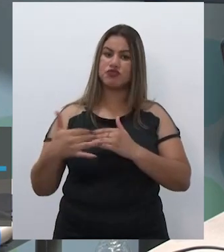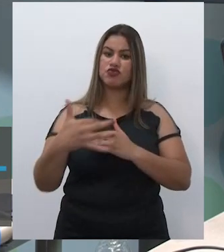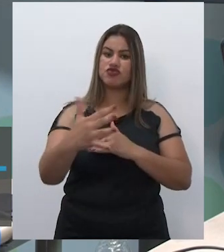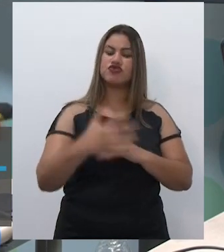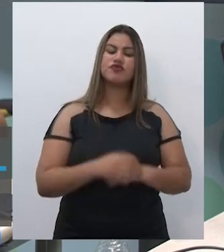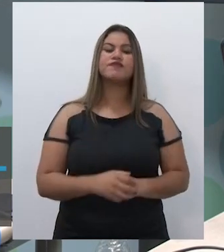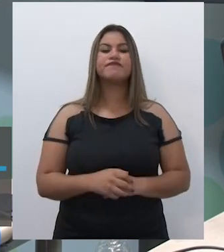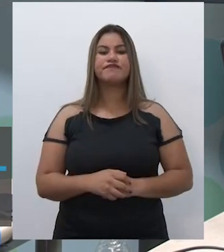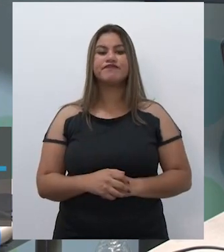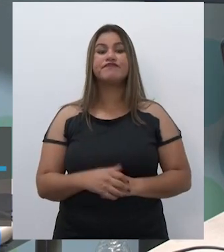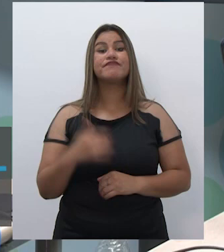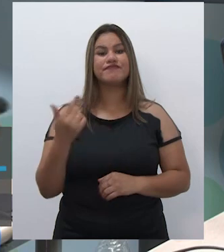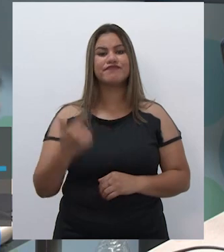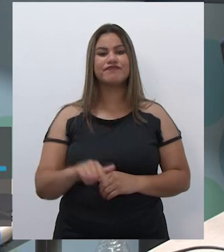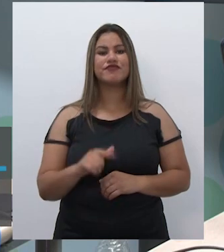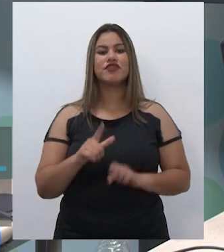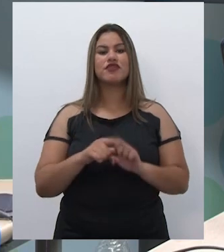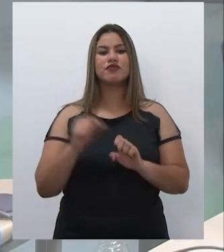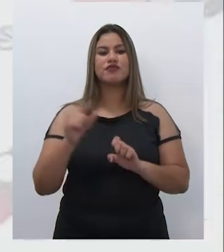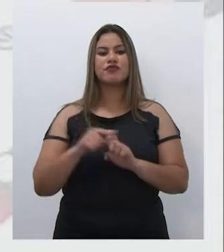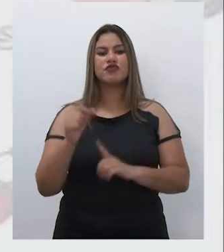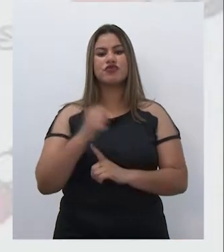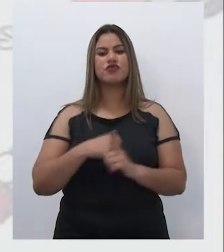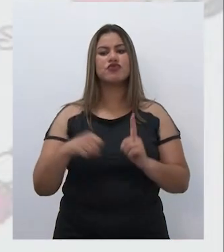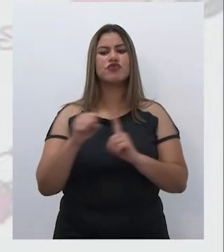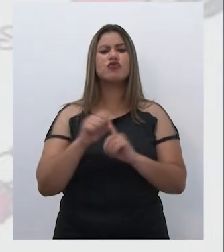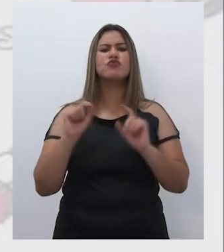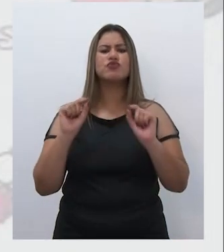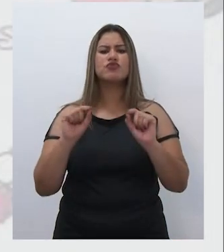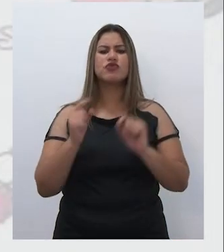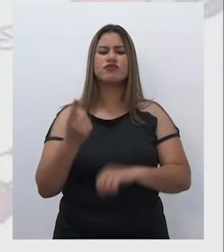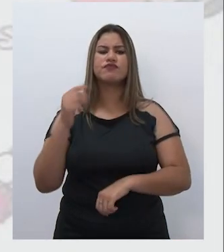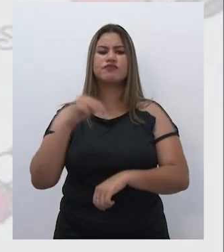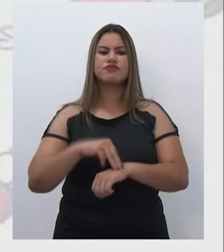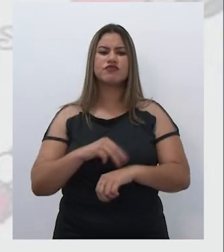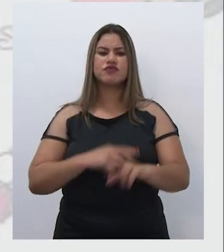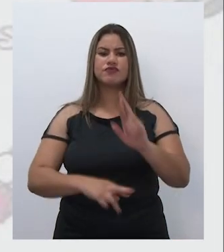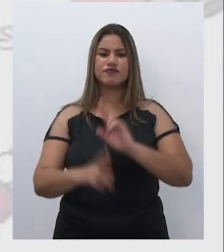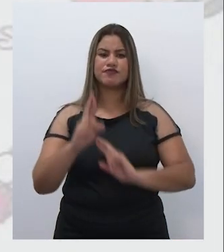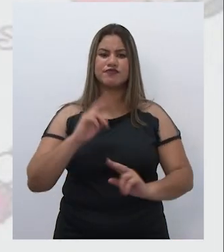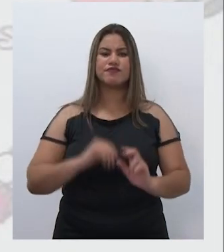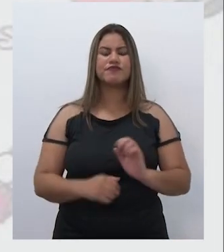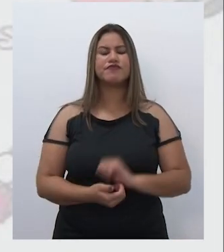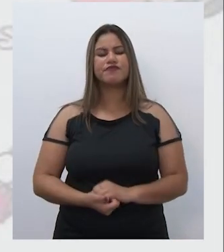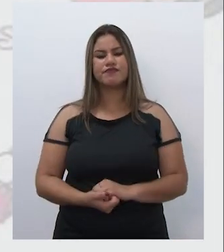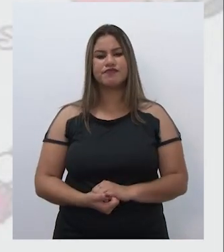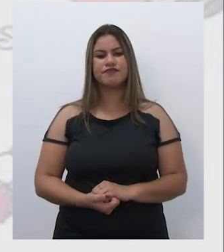Bora lá, pessoal. E o empreendedorismo social, o que é? 1 minuto, conta pra gente aqui.